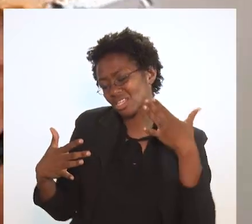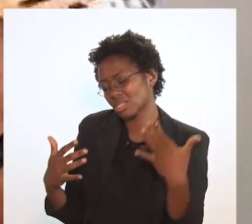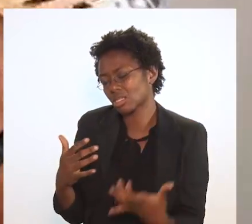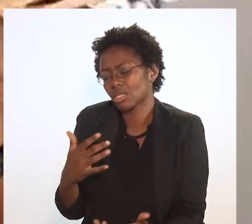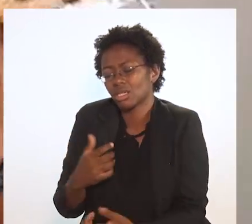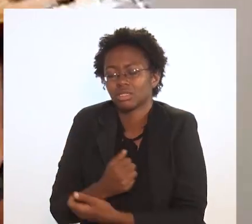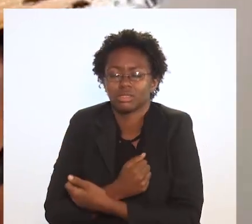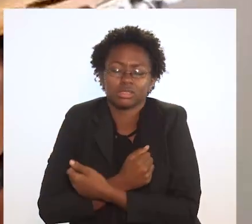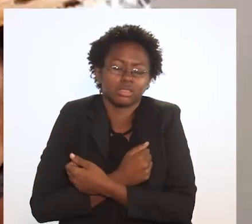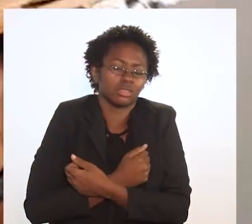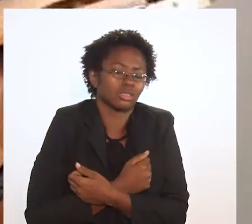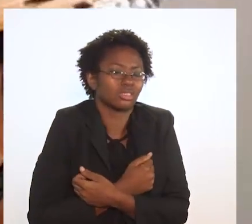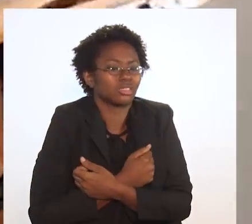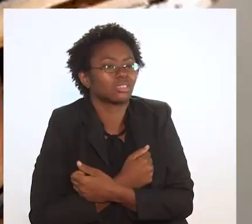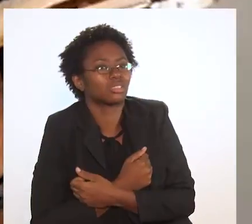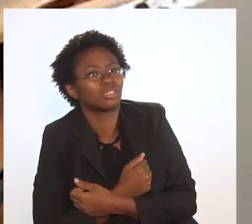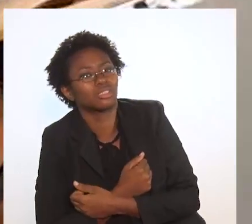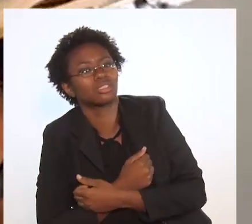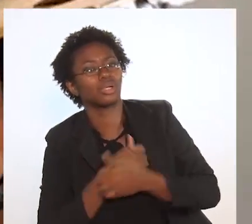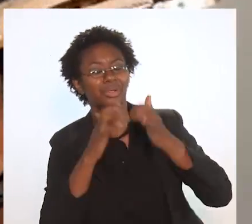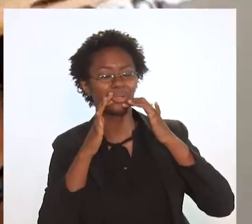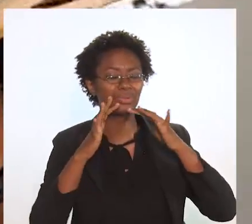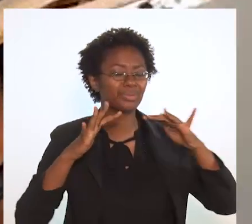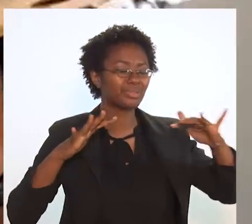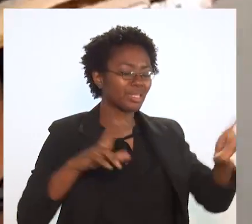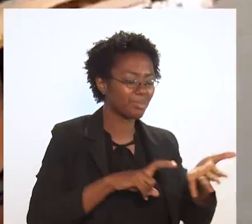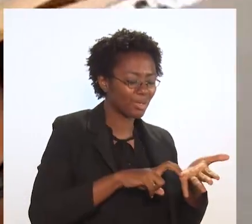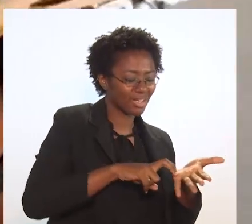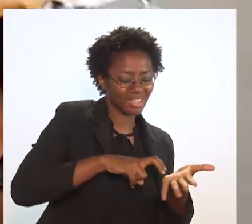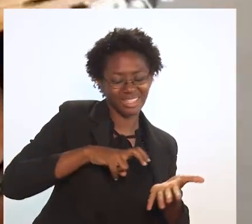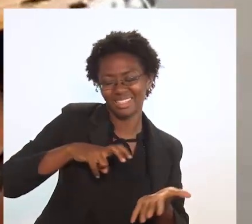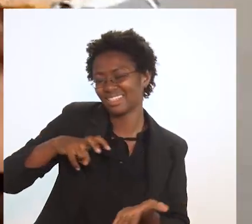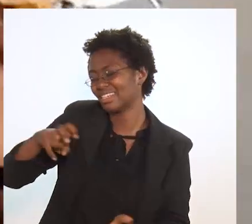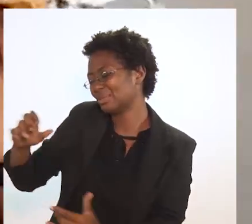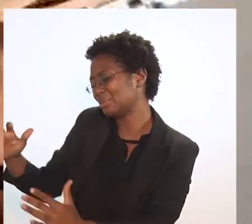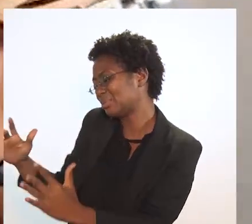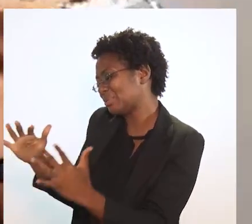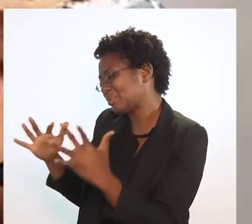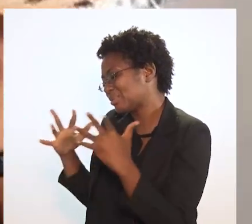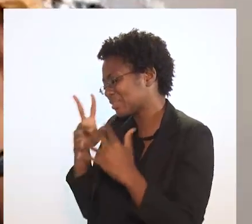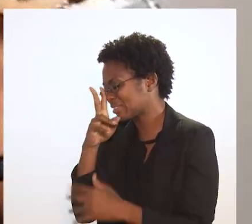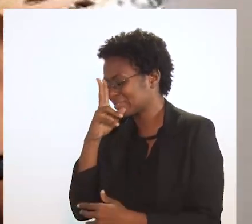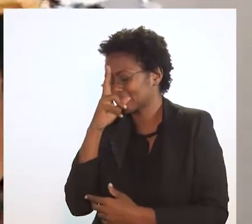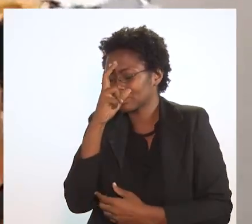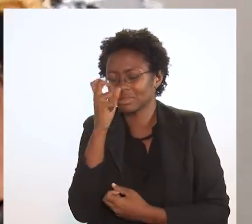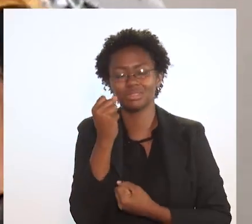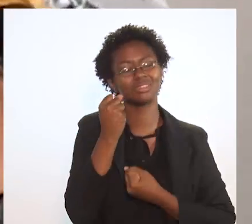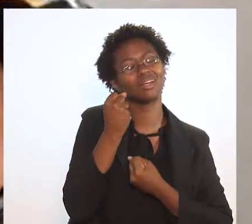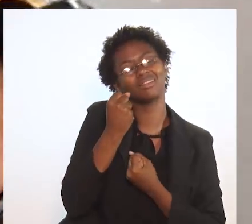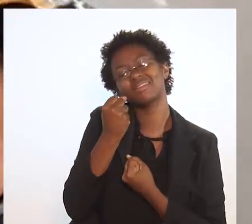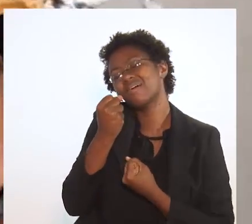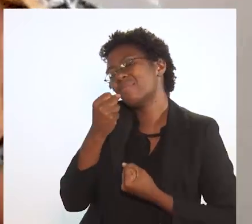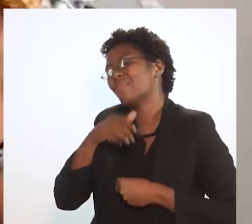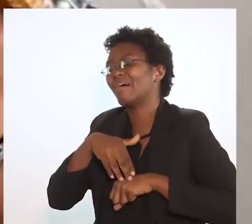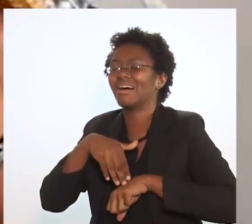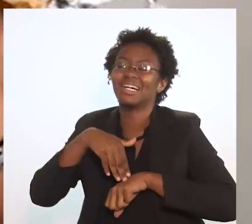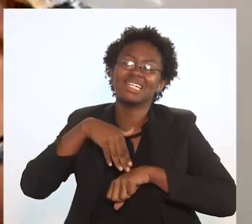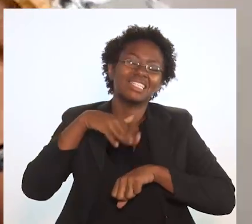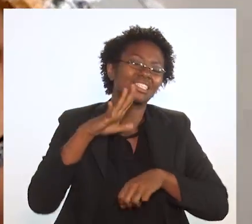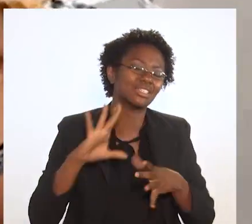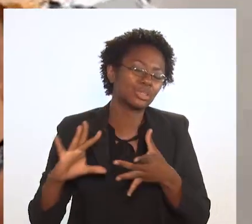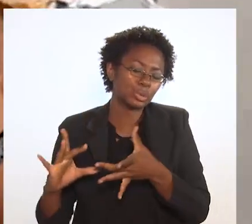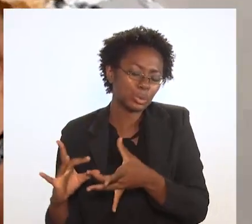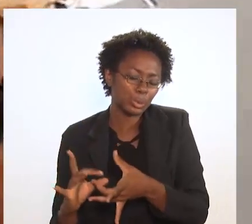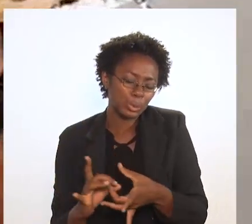iluminar, para nos aquecer, pois quando a brisa da manhã chegar, irá fortalecer ainda